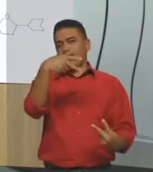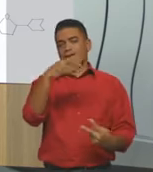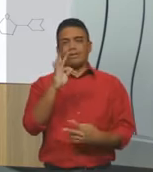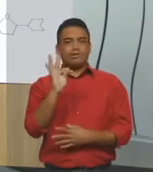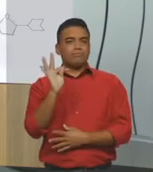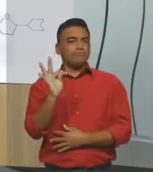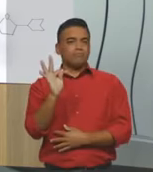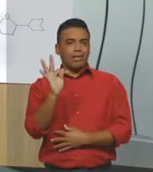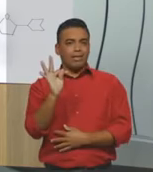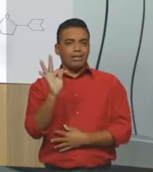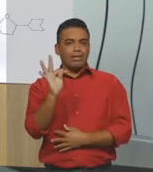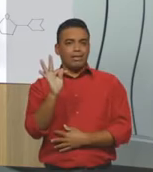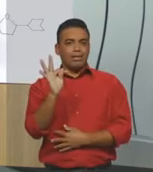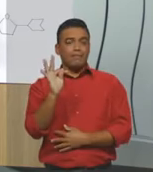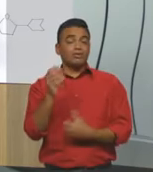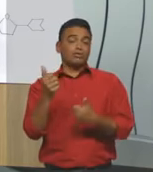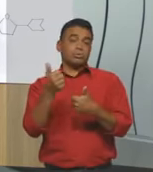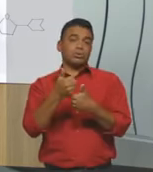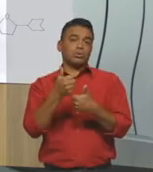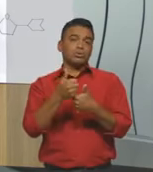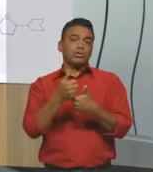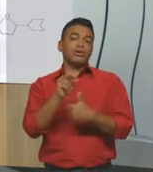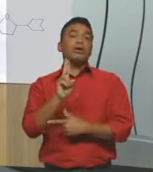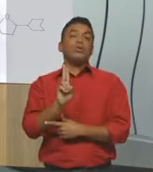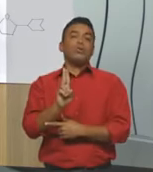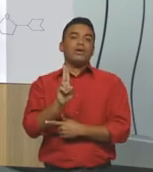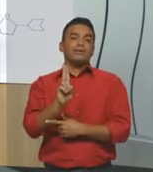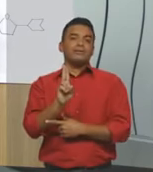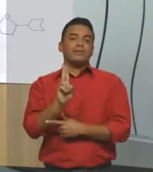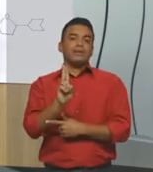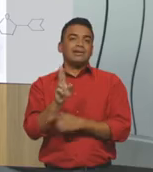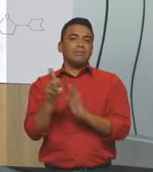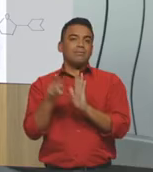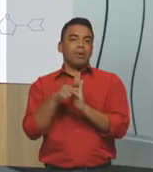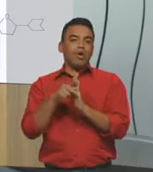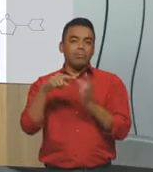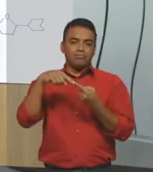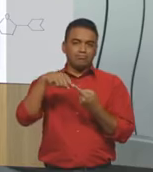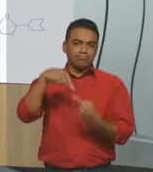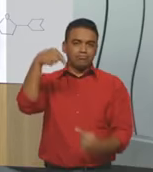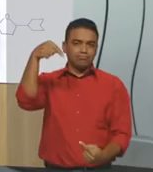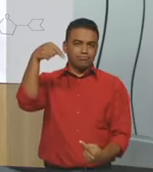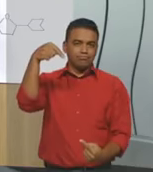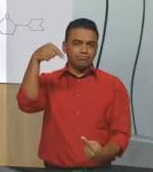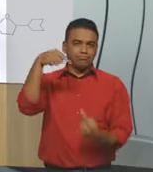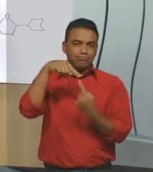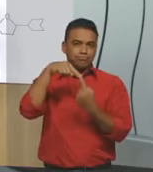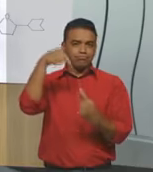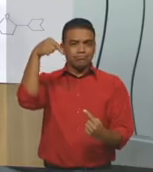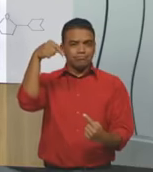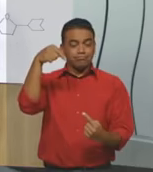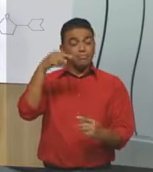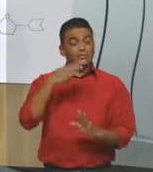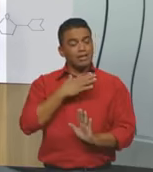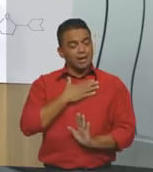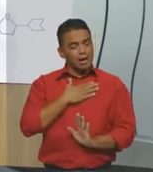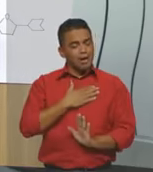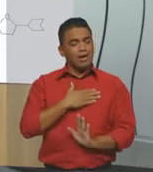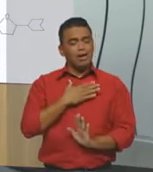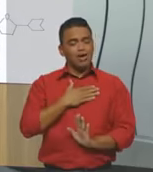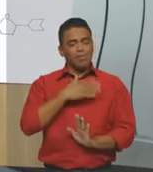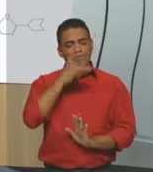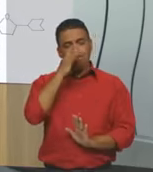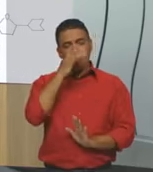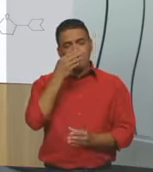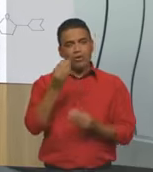ser substituída pela uracila, que é exclusiva do RNA. Calma, que nós vamos ver aqui mais para